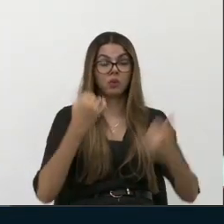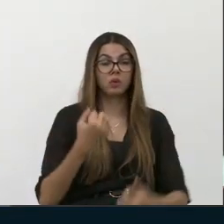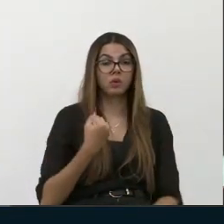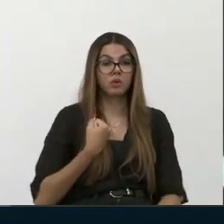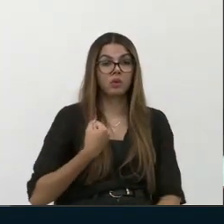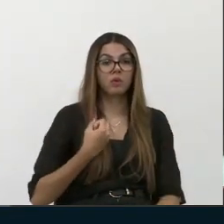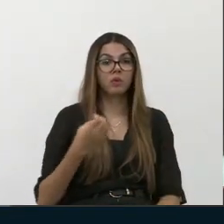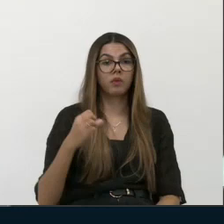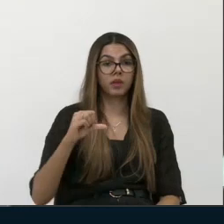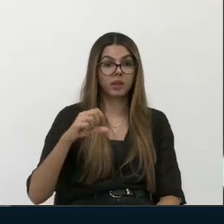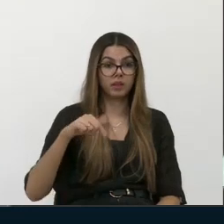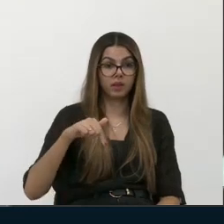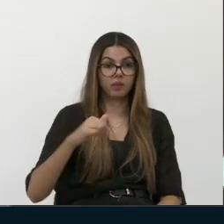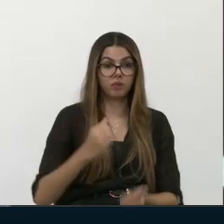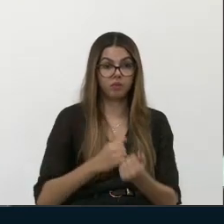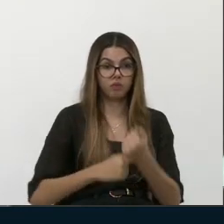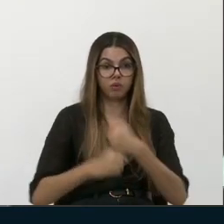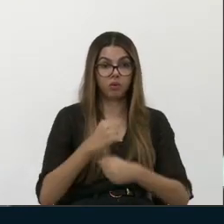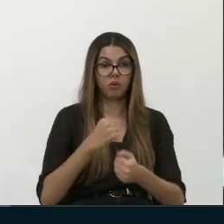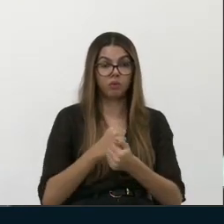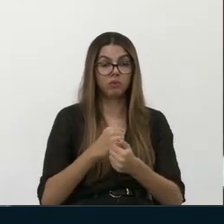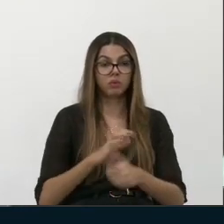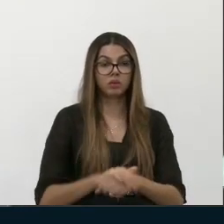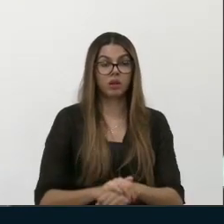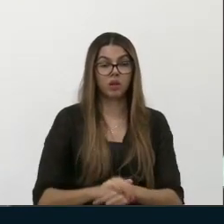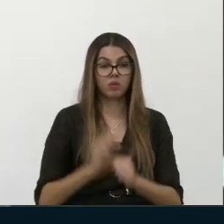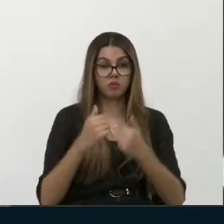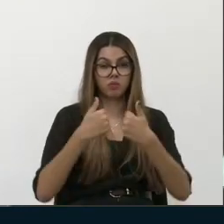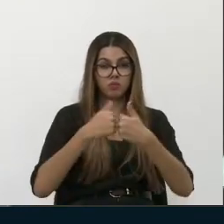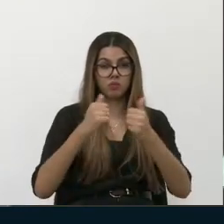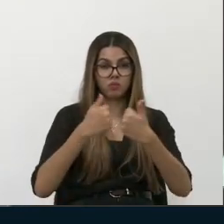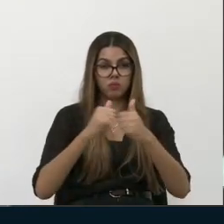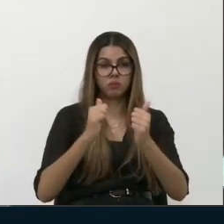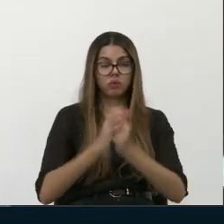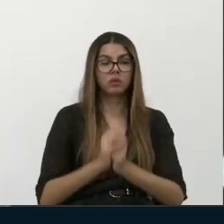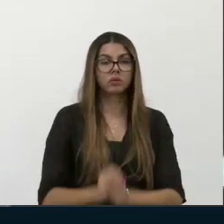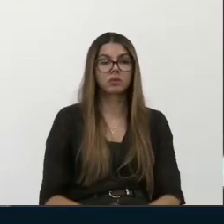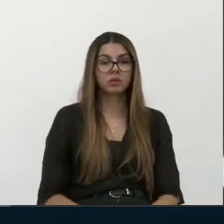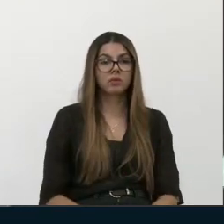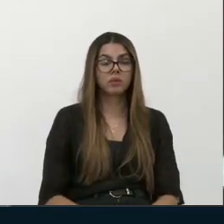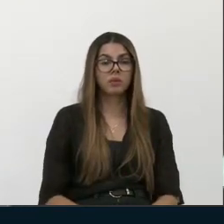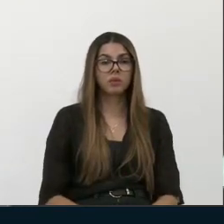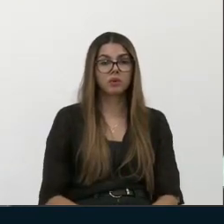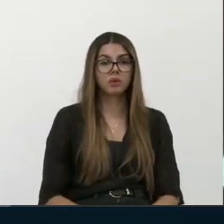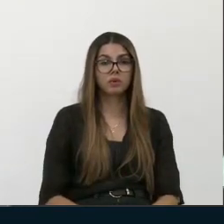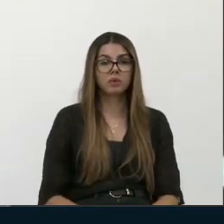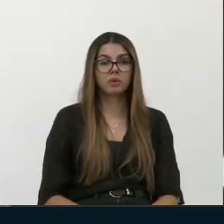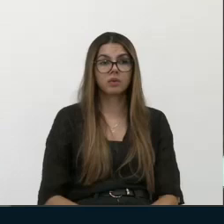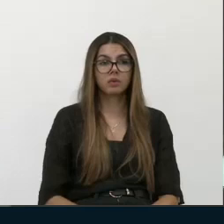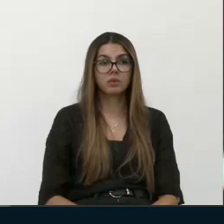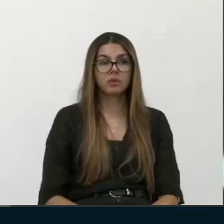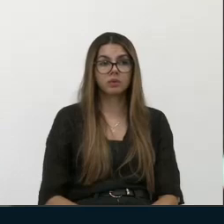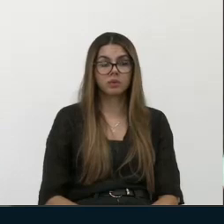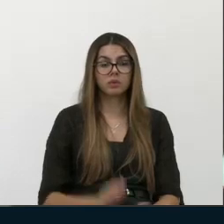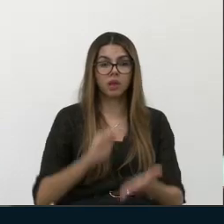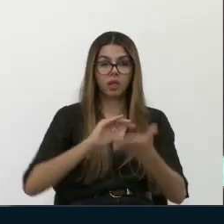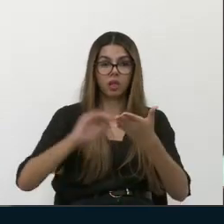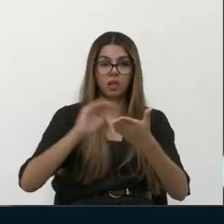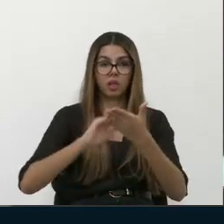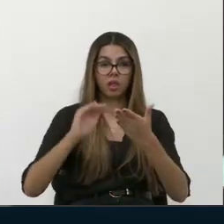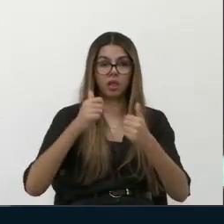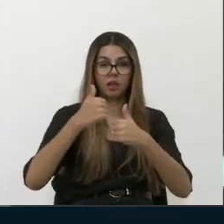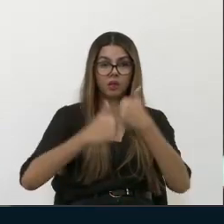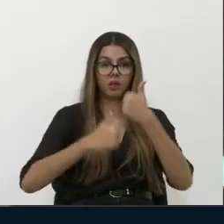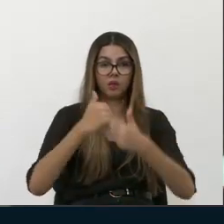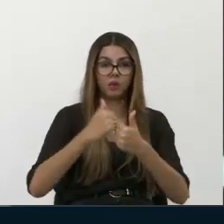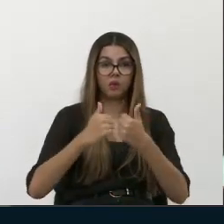97/2024. Informações sobre a linha de ônibus 431 Paes de Barros da STT, Secretaria de Transporte e Trânsito de Guarulhos.